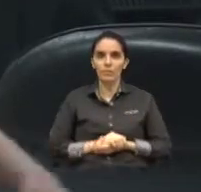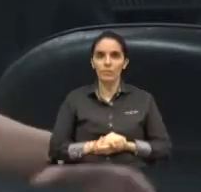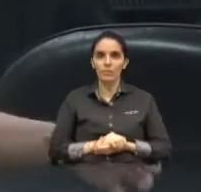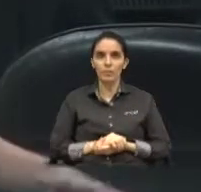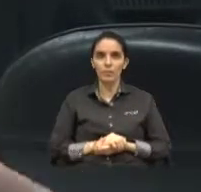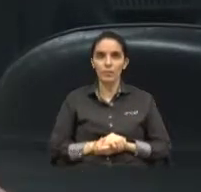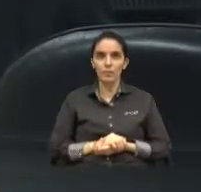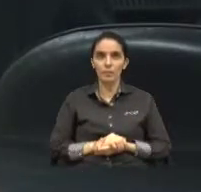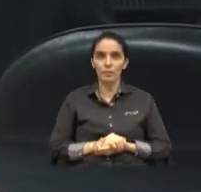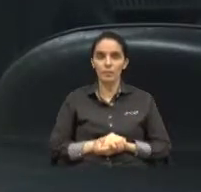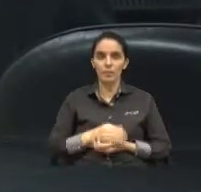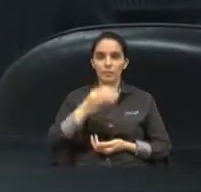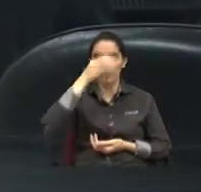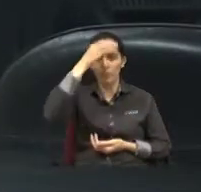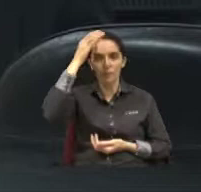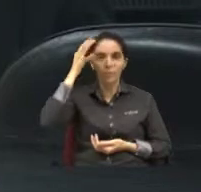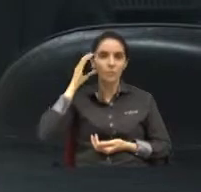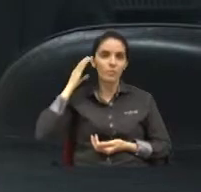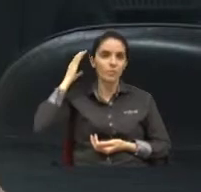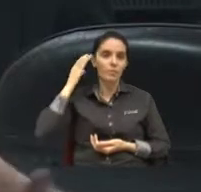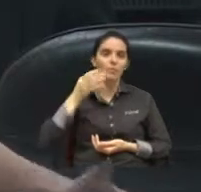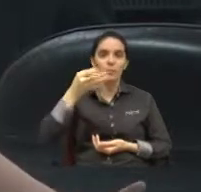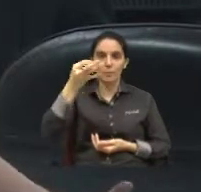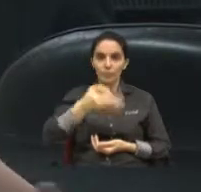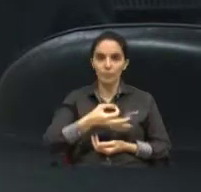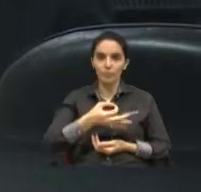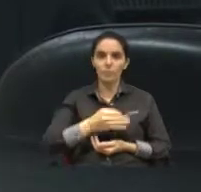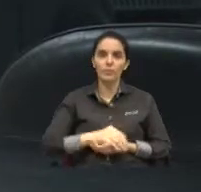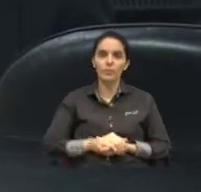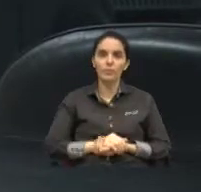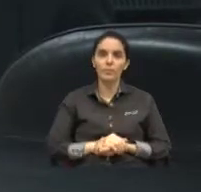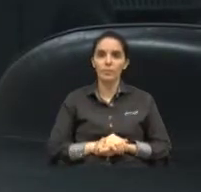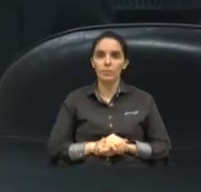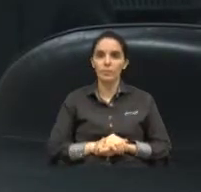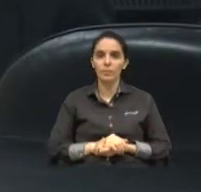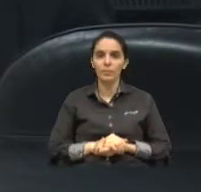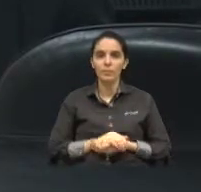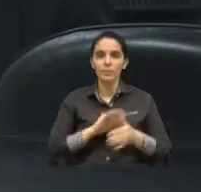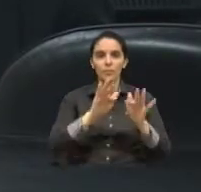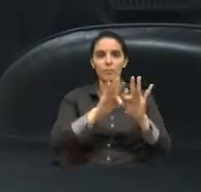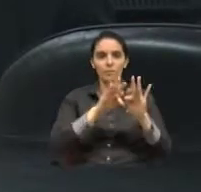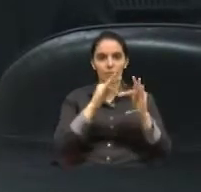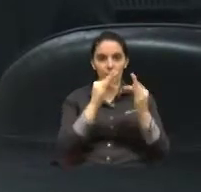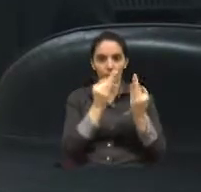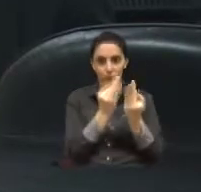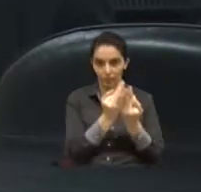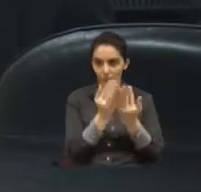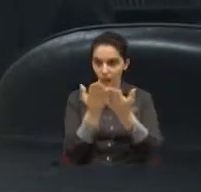Eu tenho certeza que os familiares do cabo homenageado